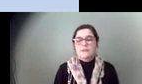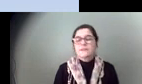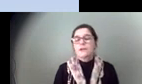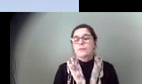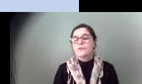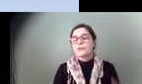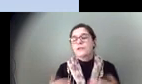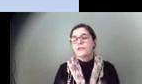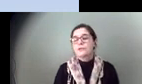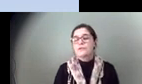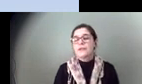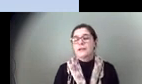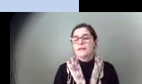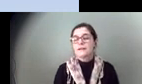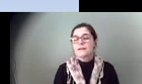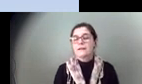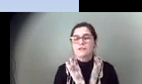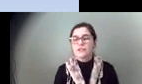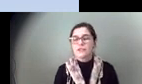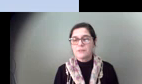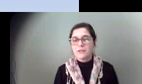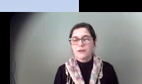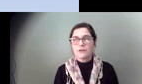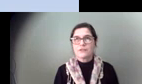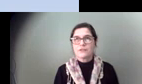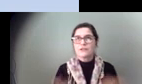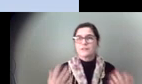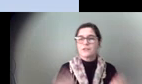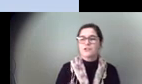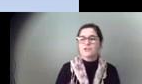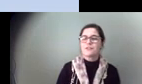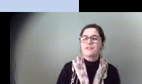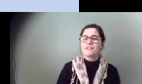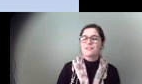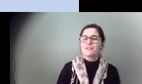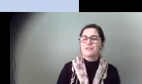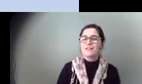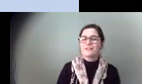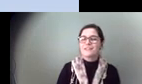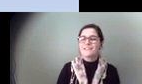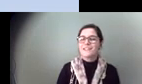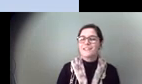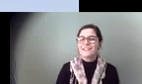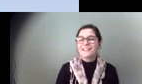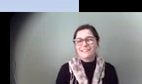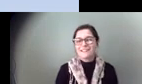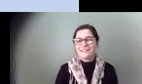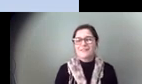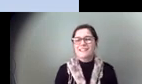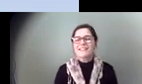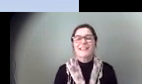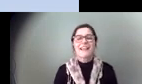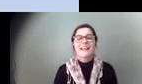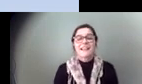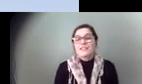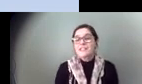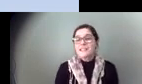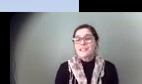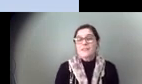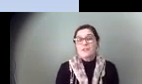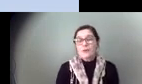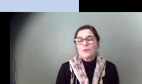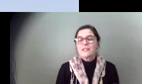vocês falam assim, ah, o professor coordenador vai assistir a minha aula. Eu falo assim, nossa, minha diretora vem assistir a minha aula, né? Digamos assim.